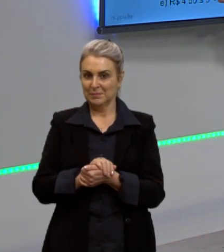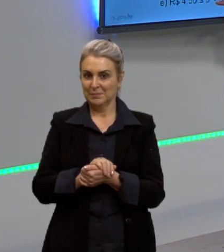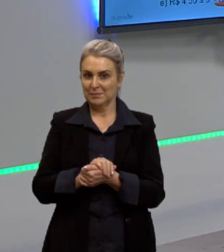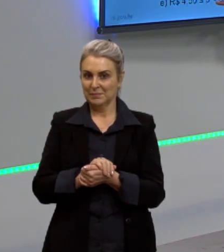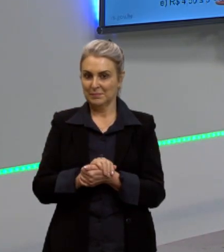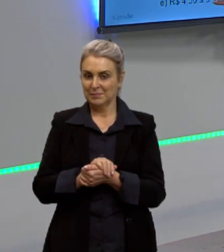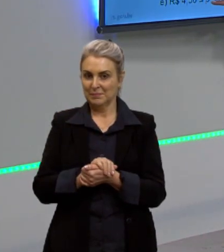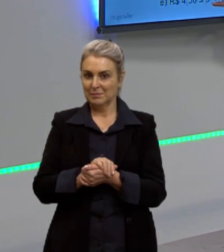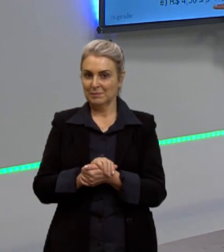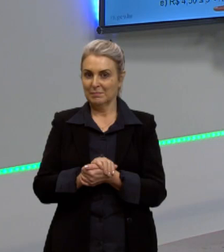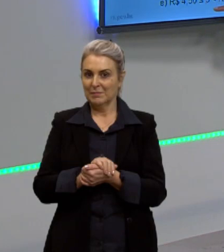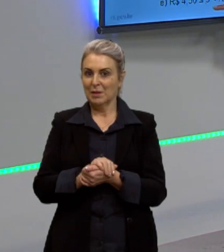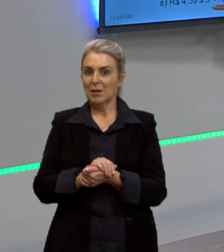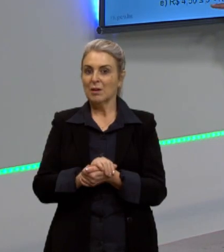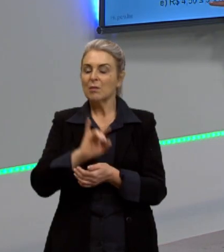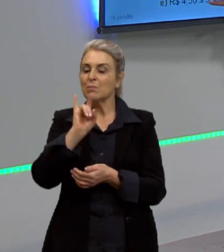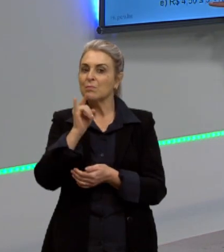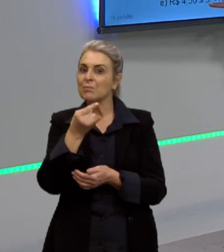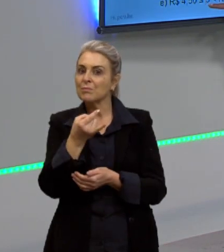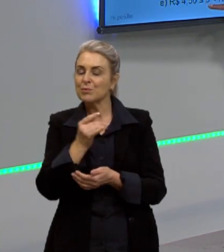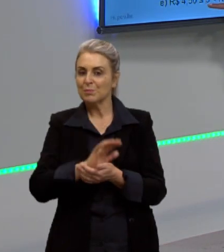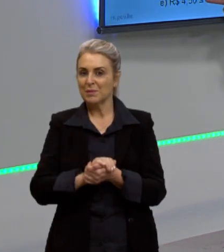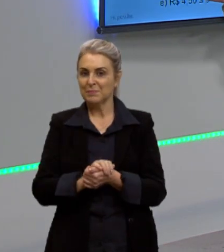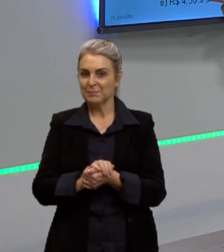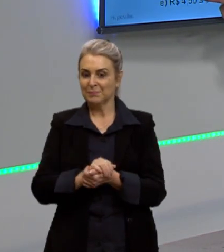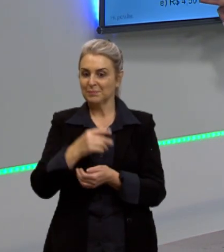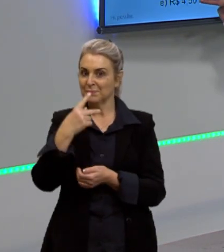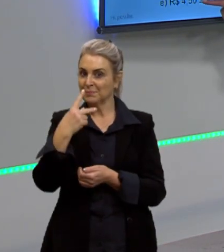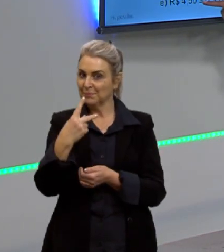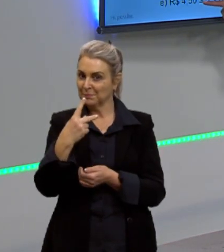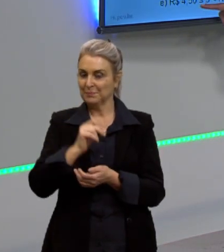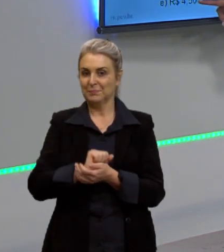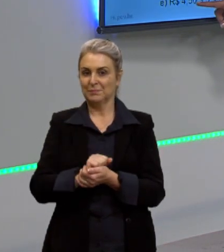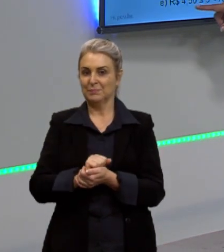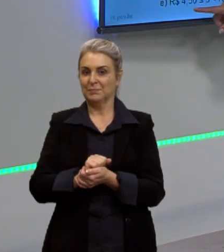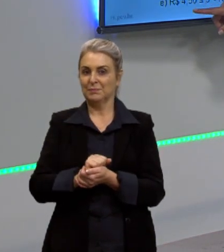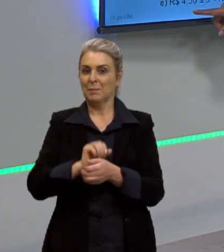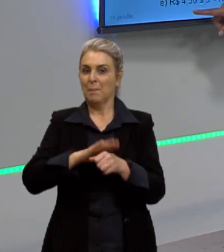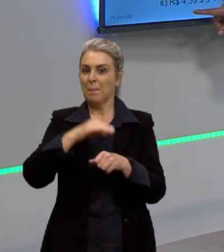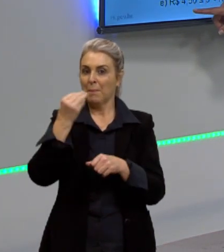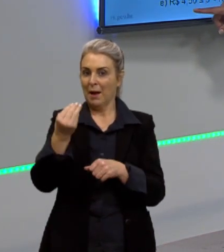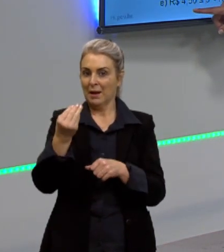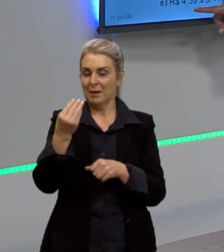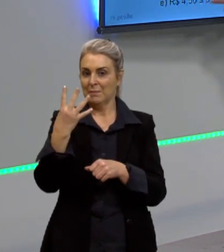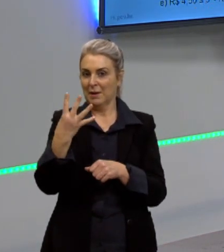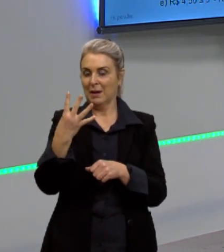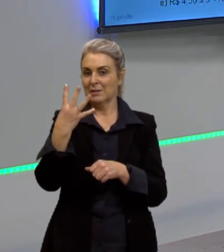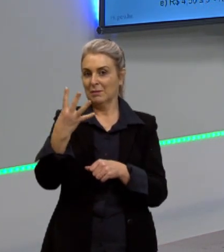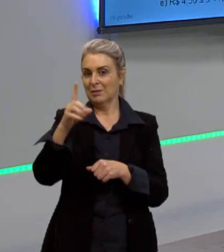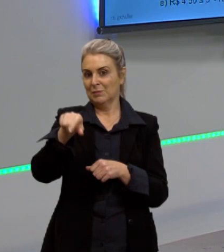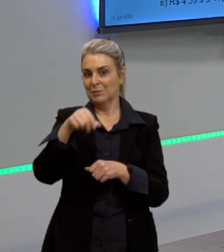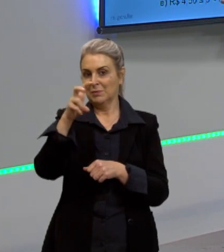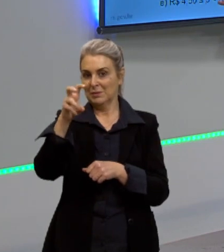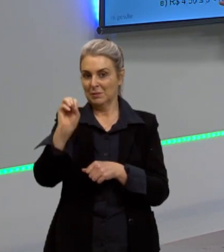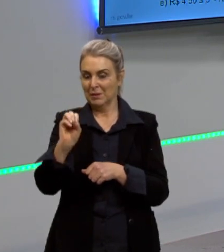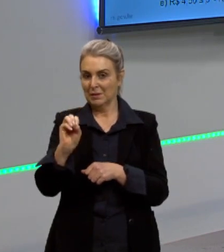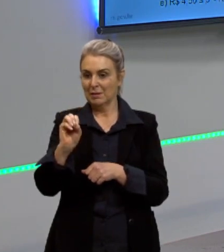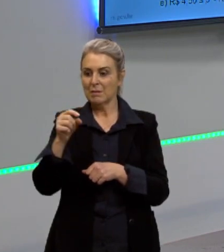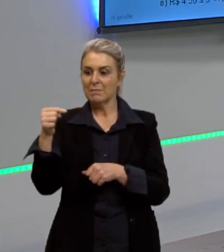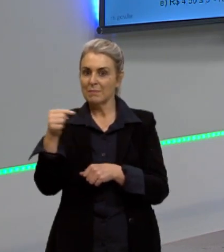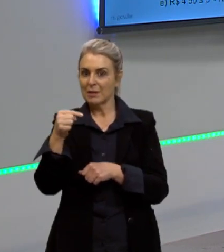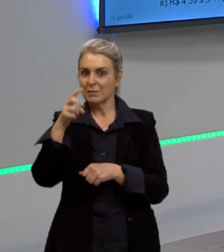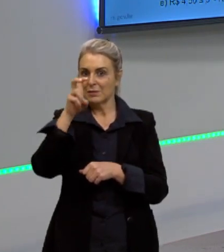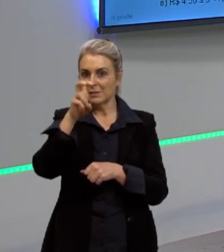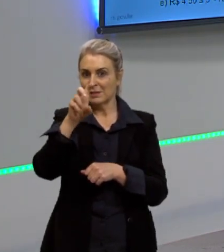E, por fim, a última, o preço P é maior ou igual a R$ 4,50 e menor